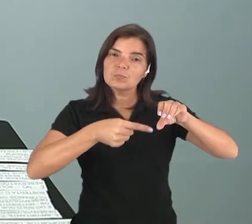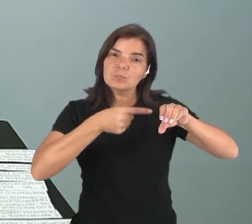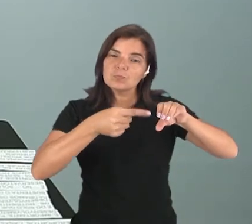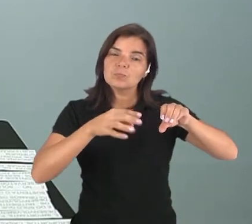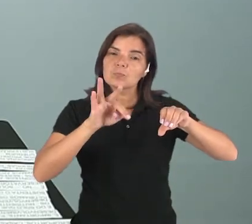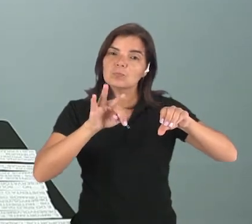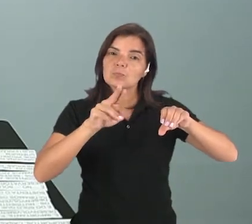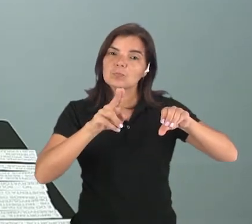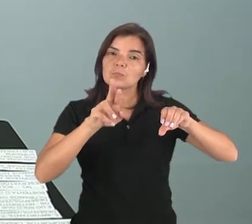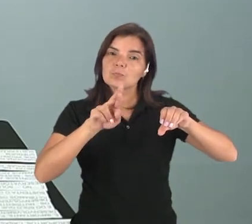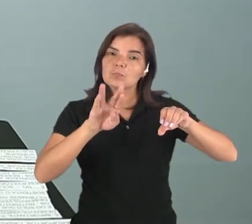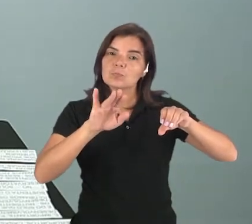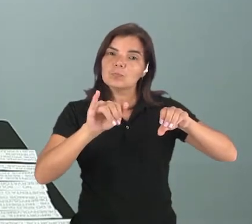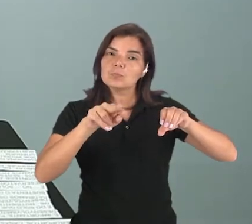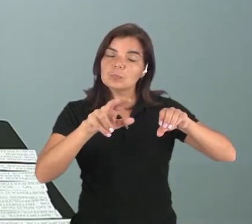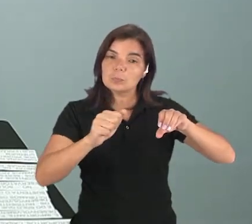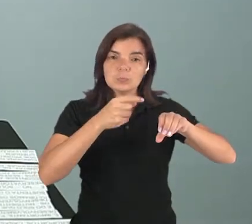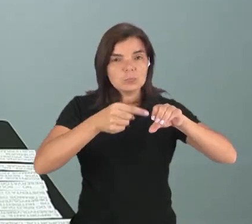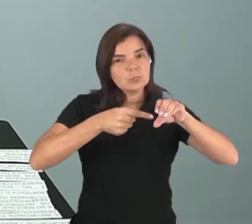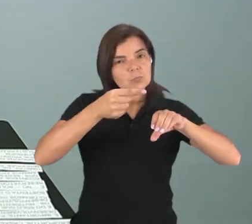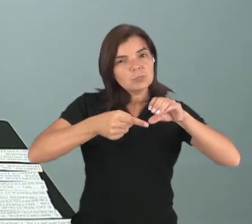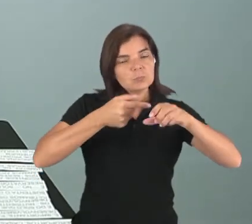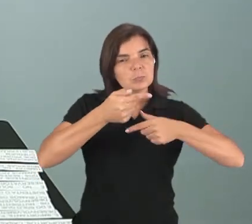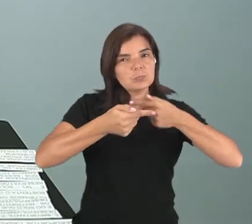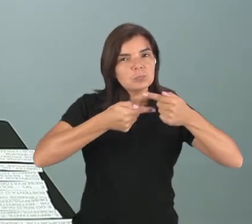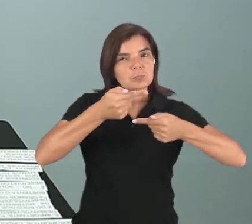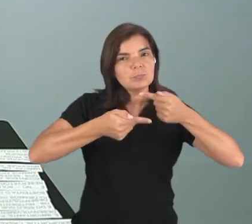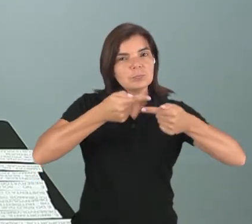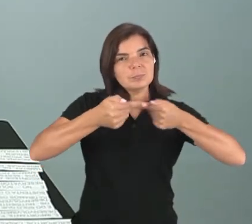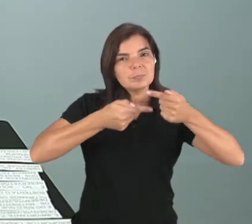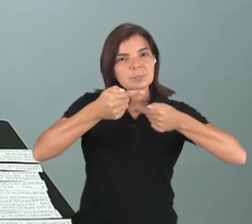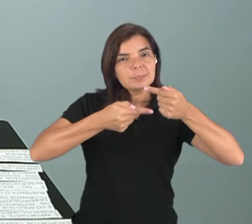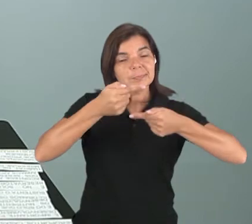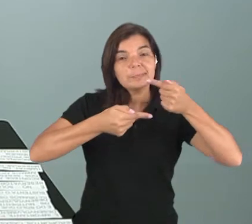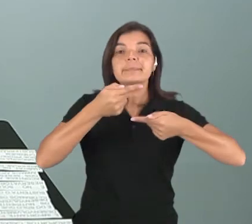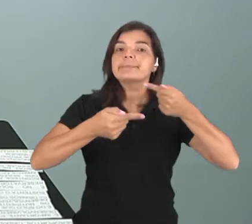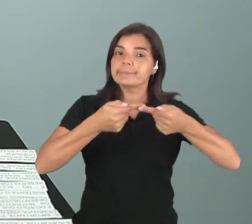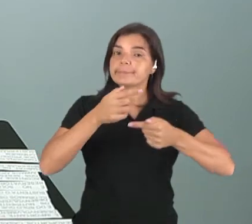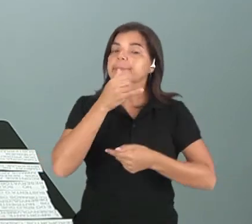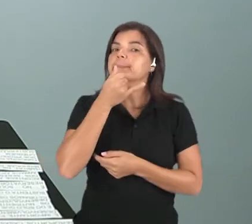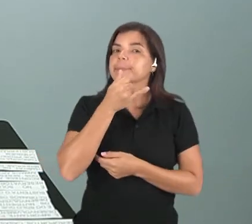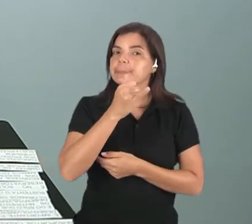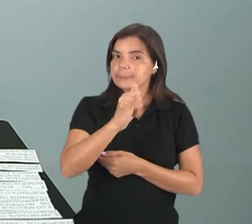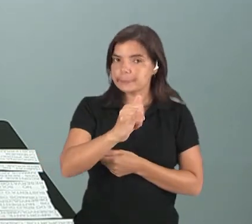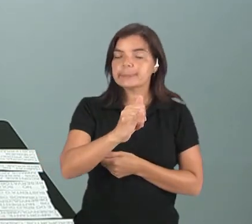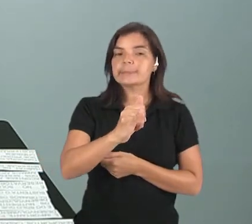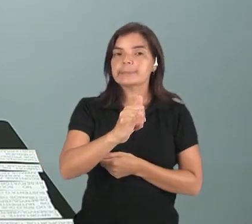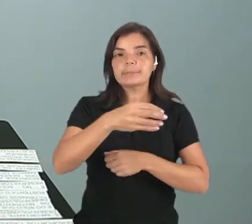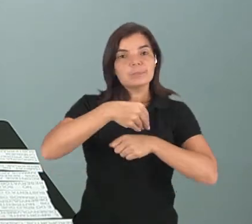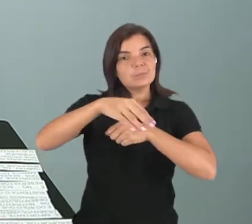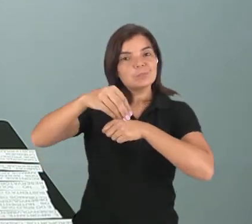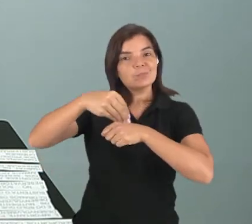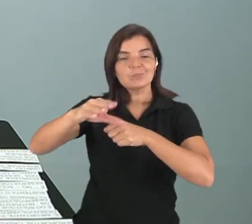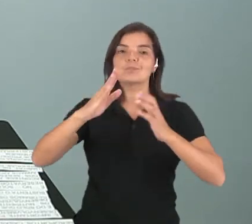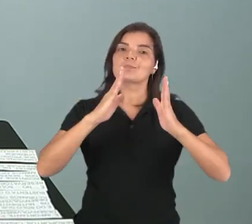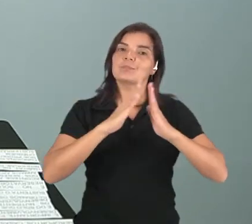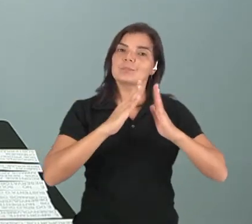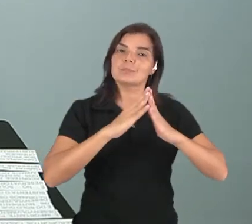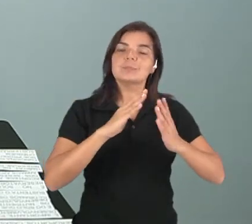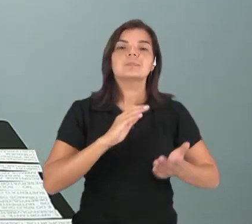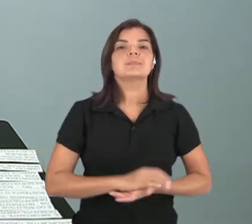turbinas, que vai fornecer um gerador e vai fazer com que essa energia seja produzida,